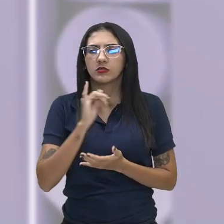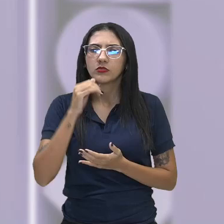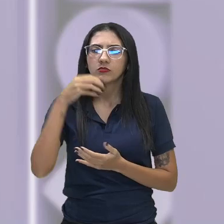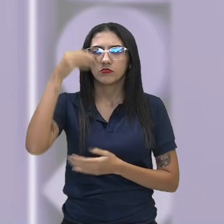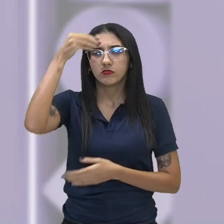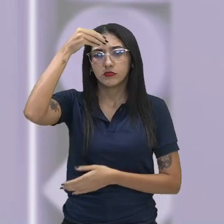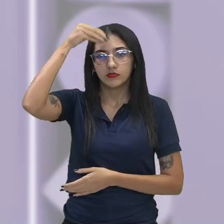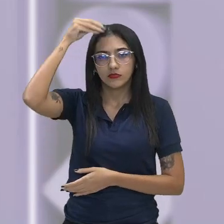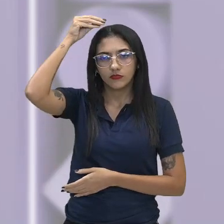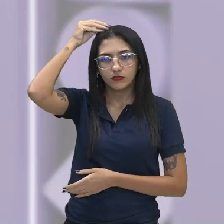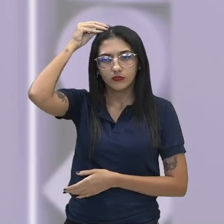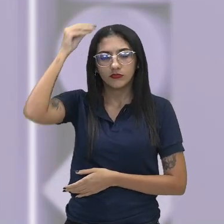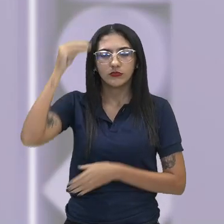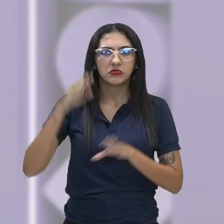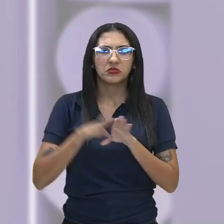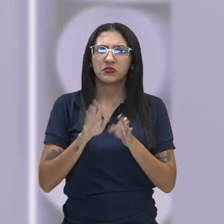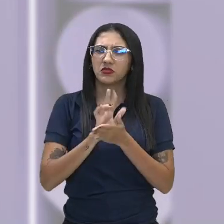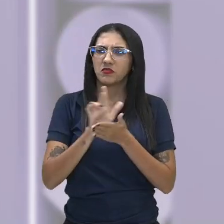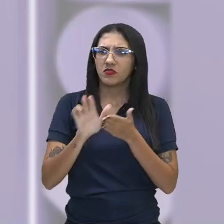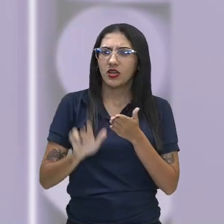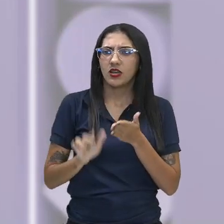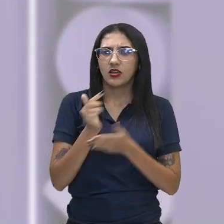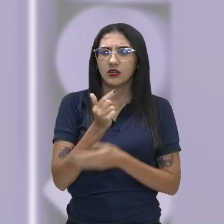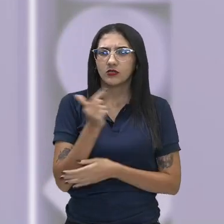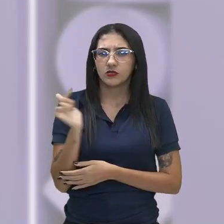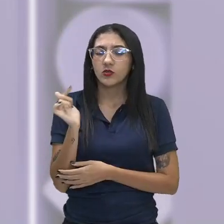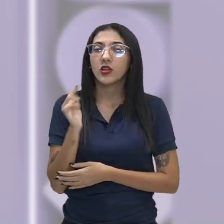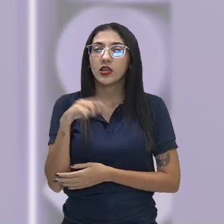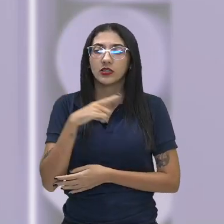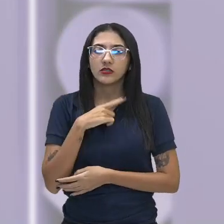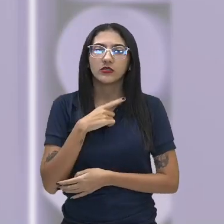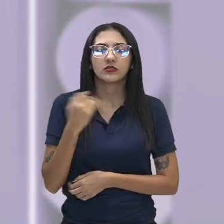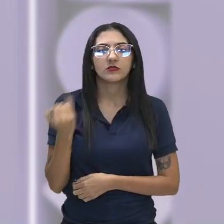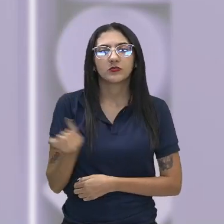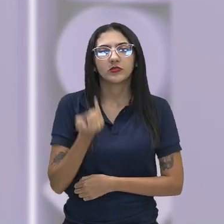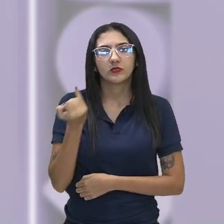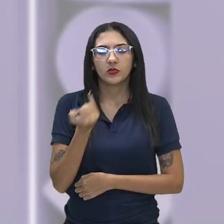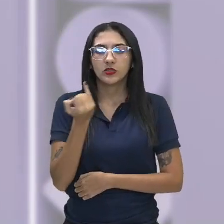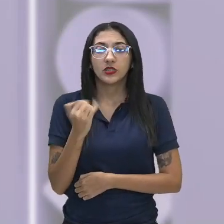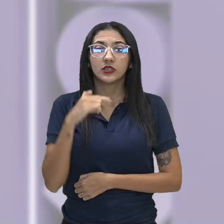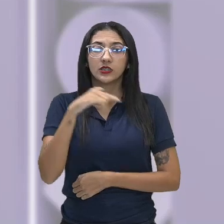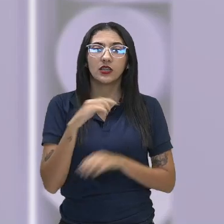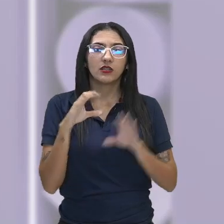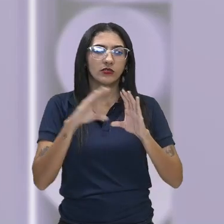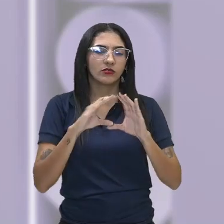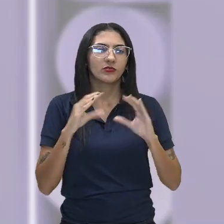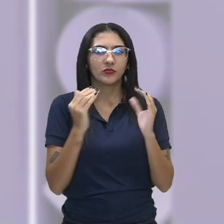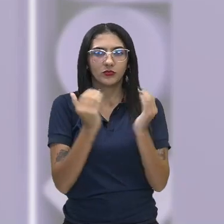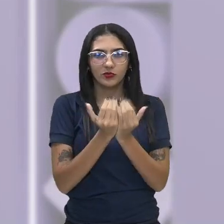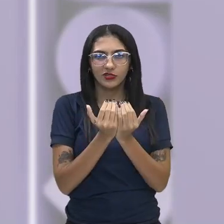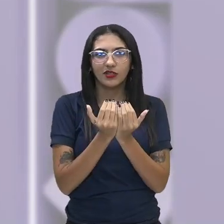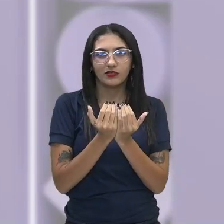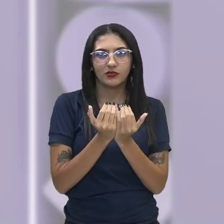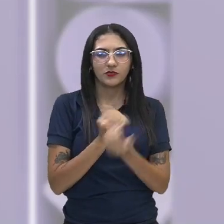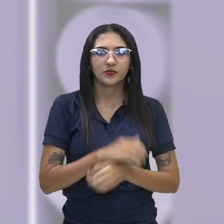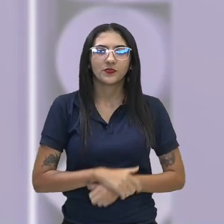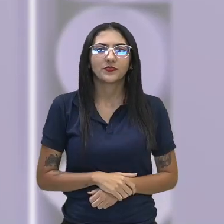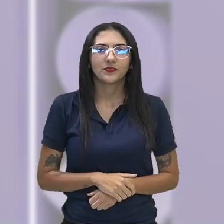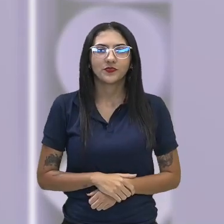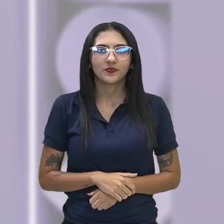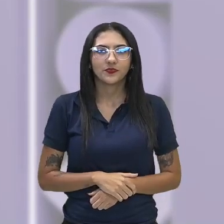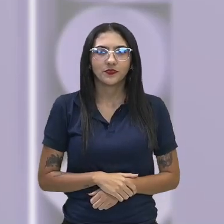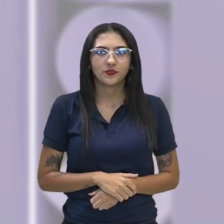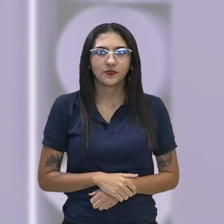outros ritos introdutórios, eles são muito importantes para aquela comunidade de fé, ok? Vamos